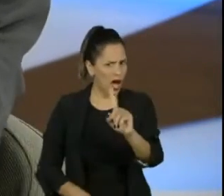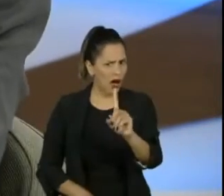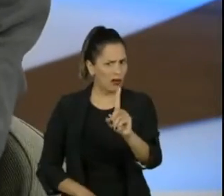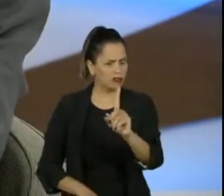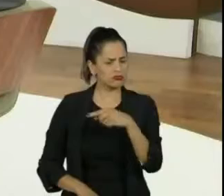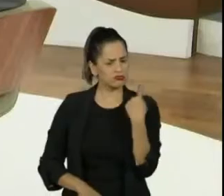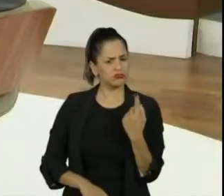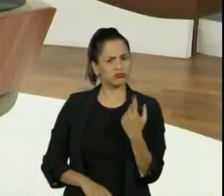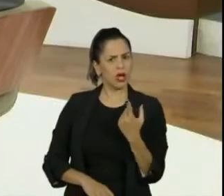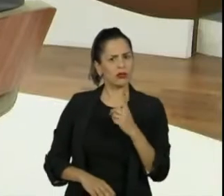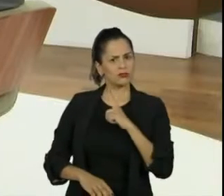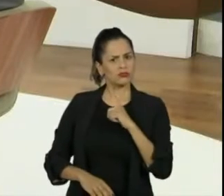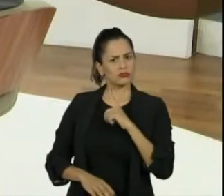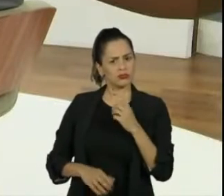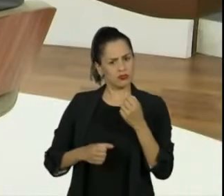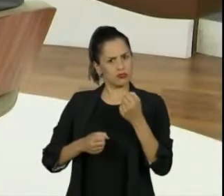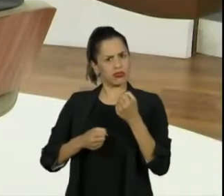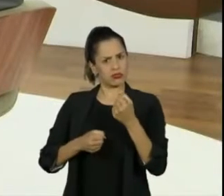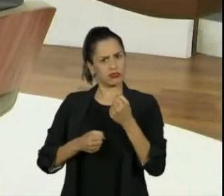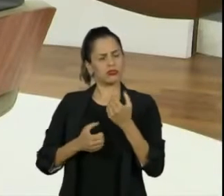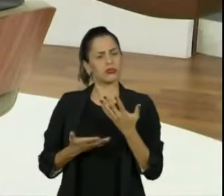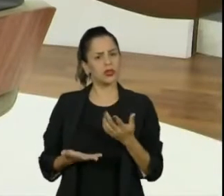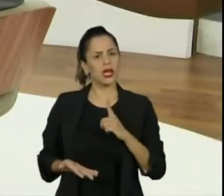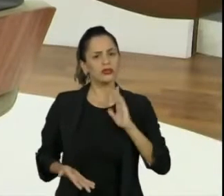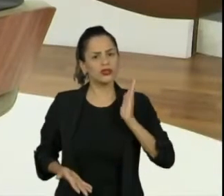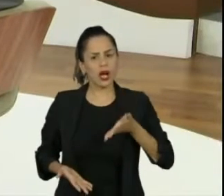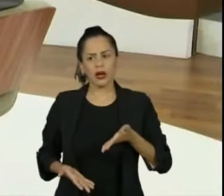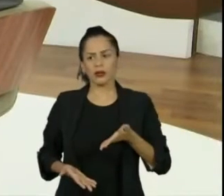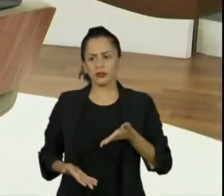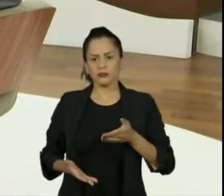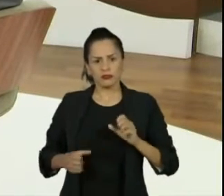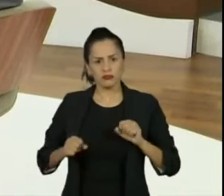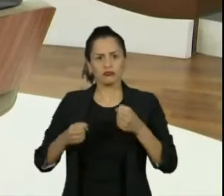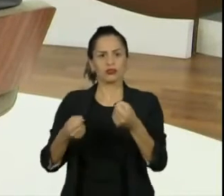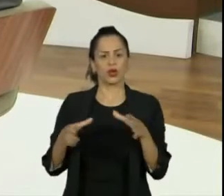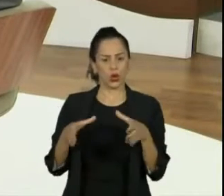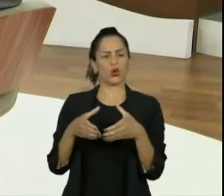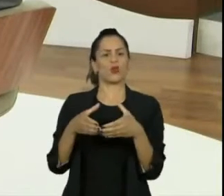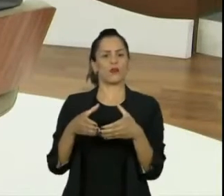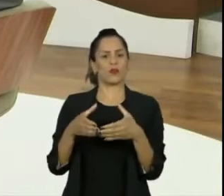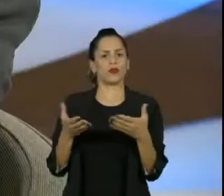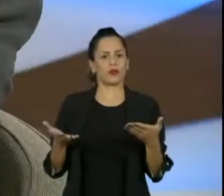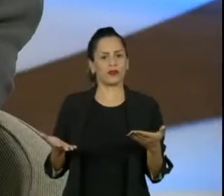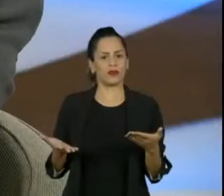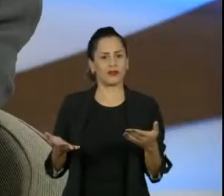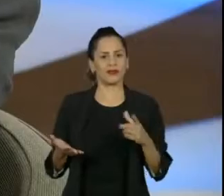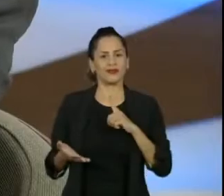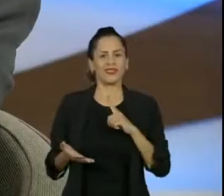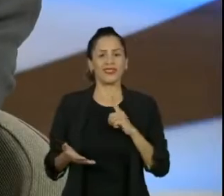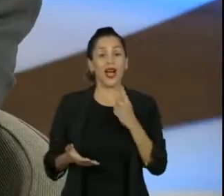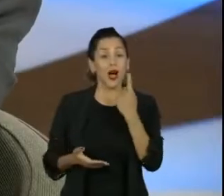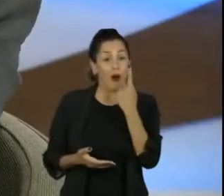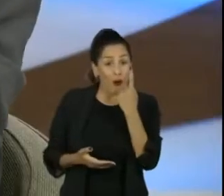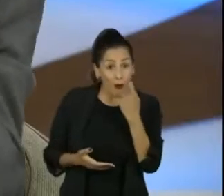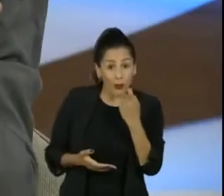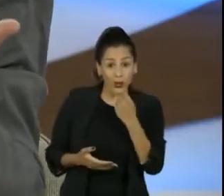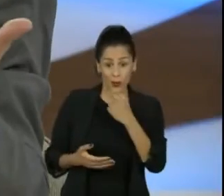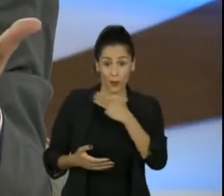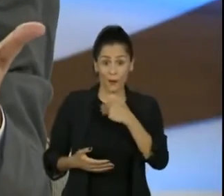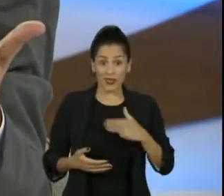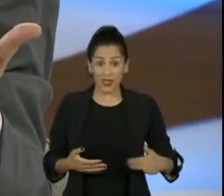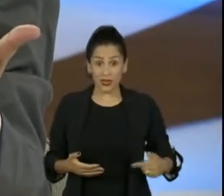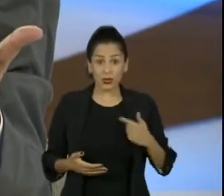tem que viver lá com o Pires em Brasília, né? Foi o único ministro que eu marquei horário e fui recebido foi o